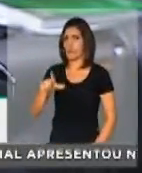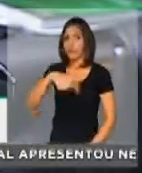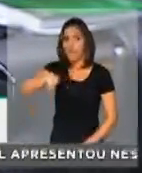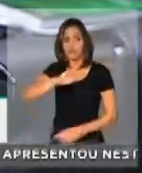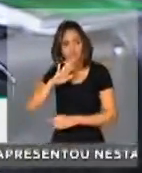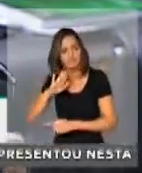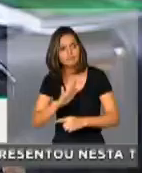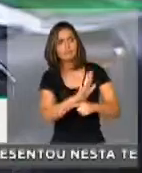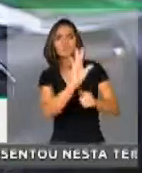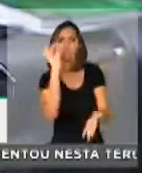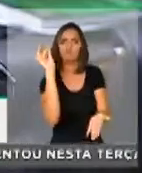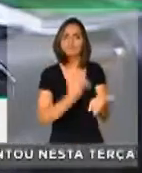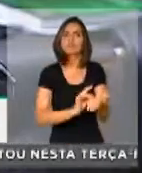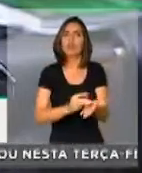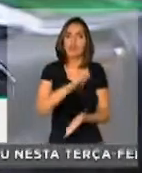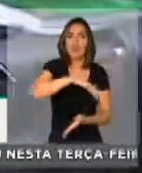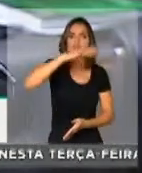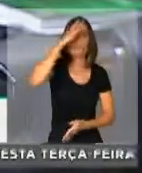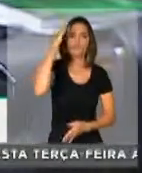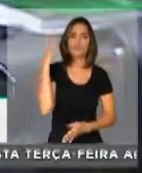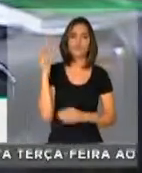forma eficiente a esses